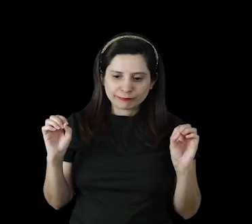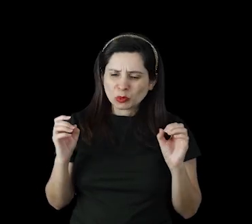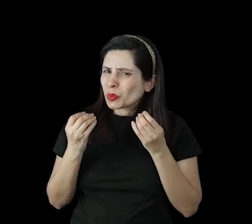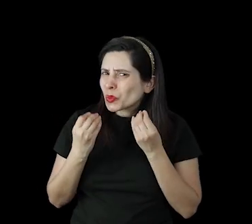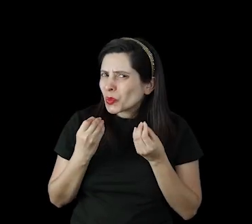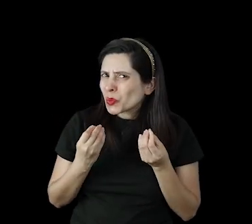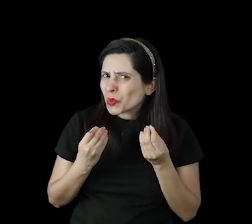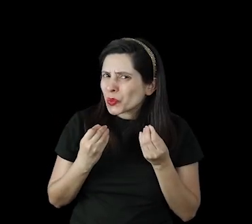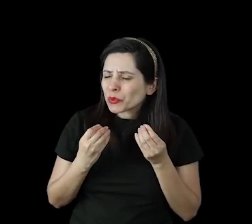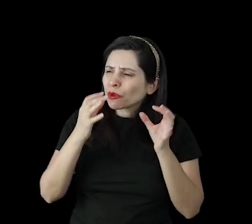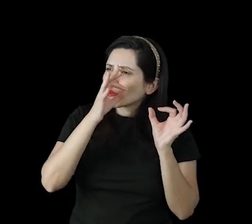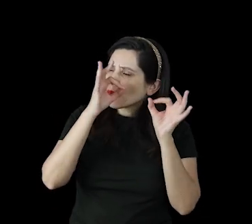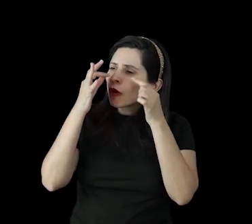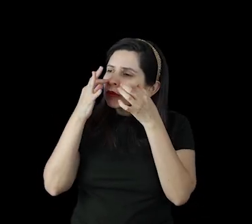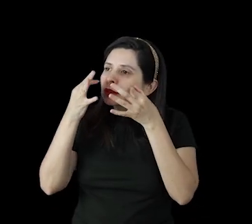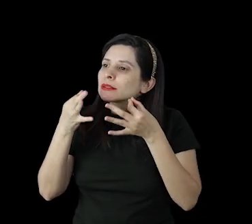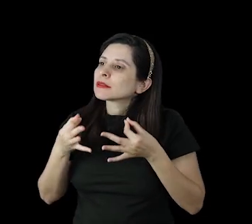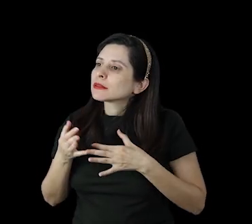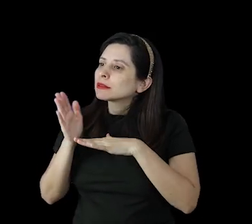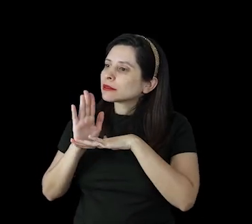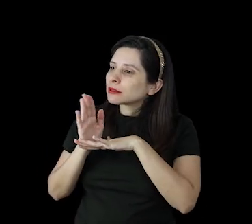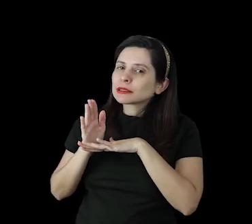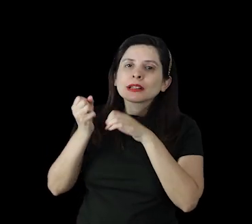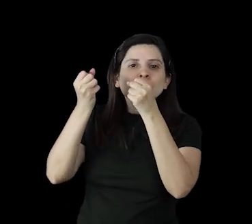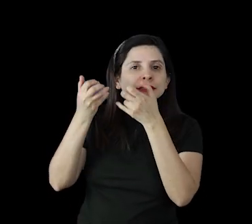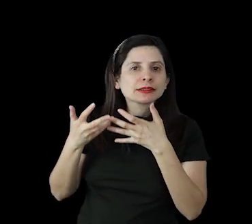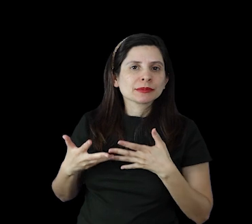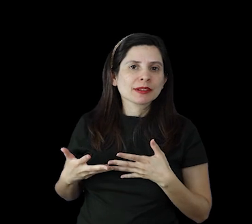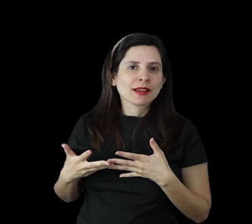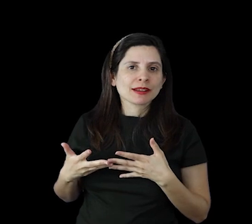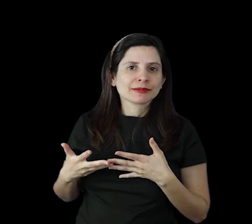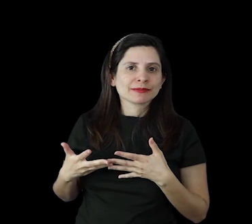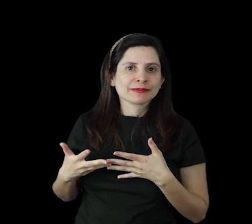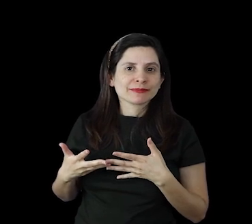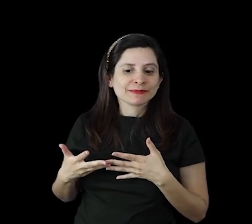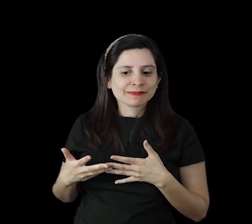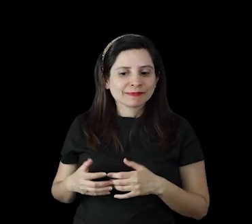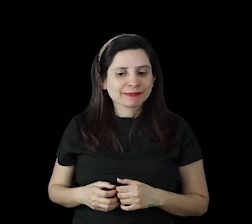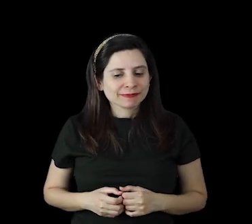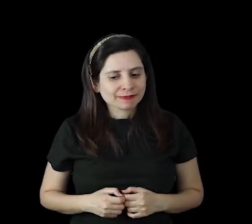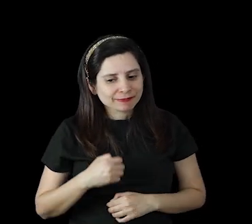que eu vou prestar atenção no filme se está tudo explicado, né?